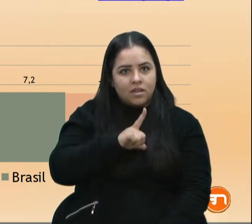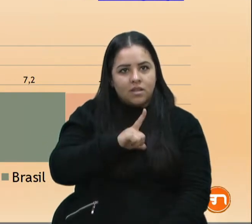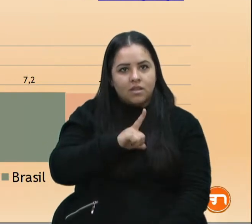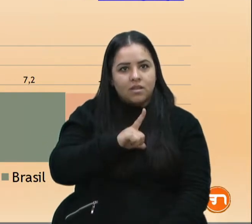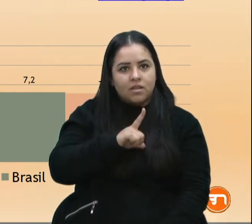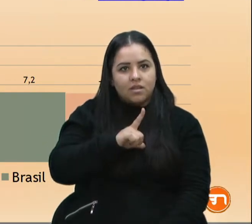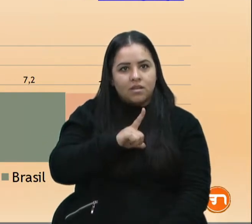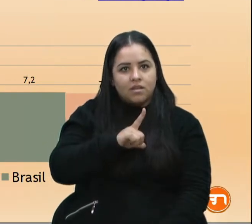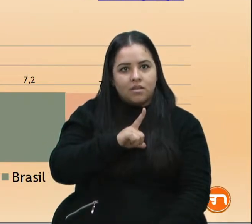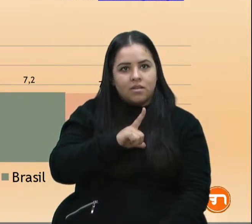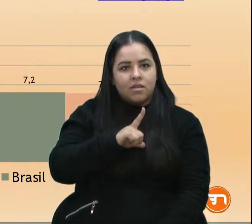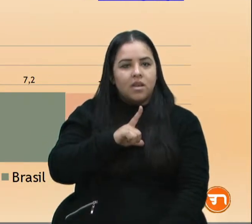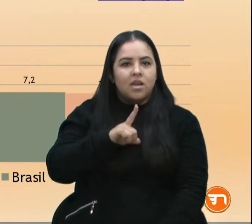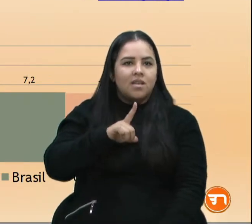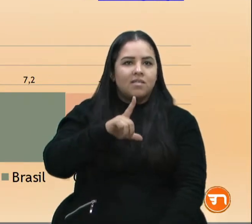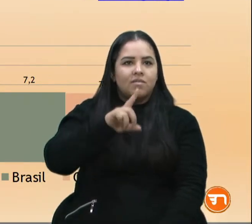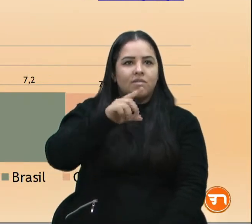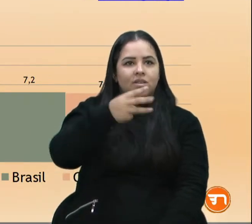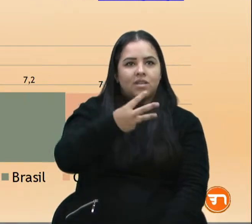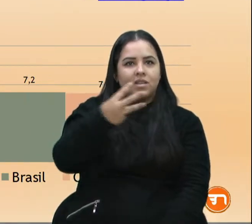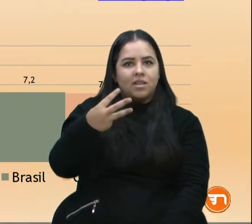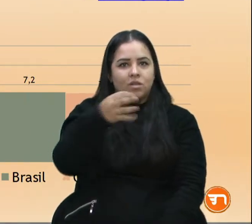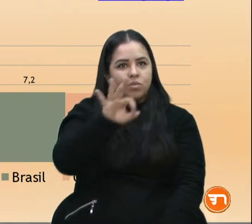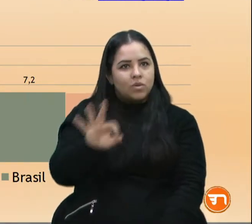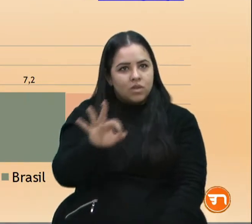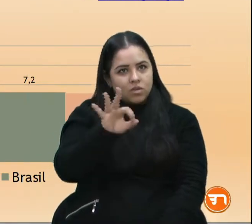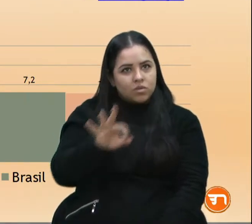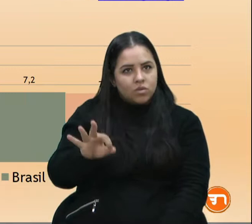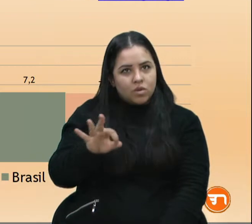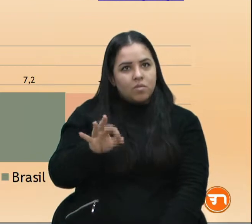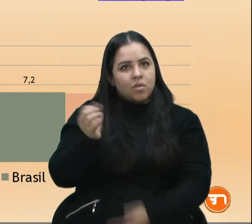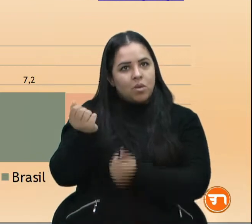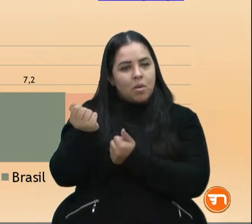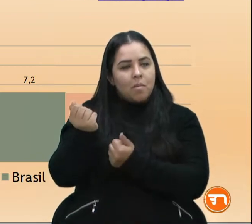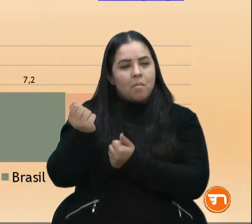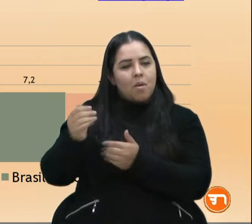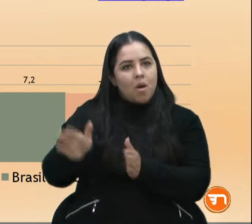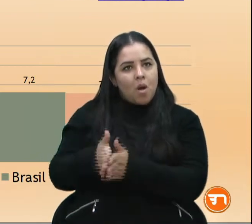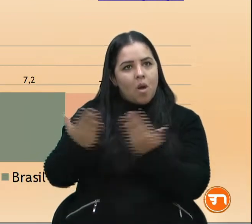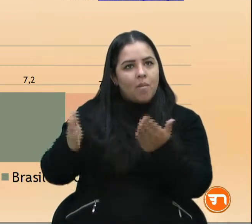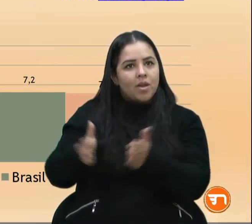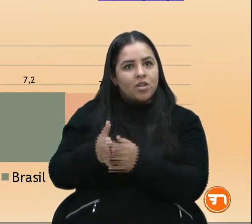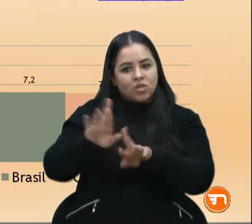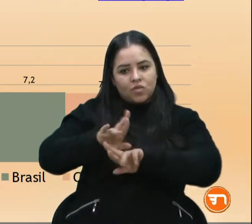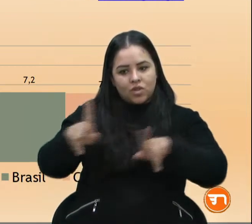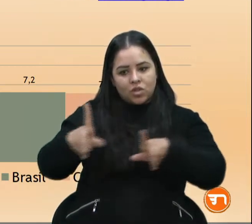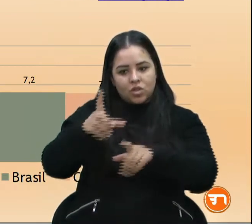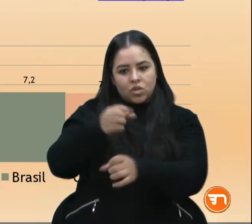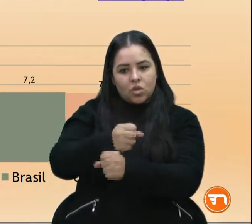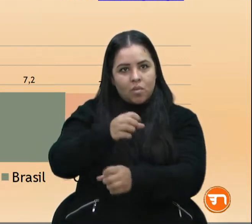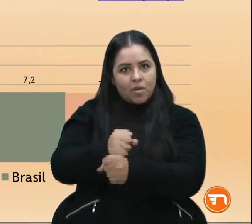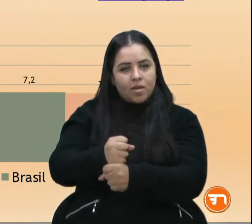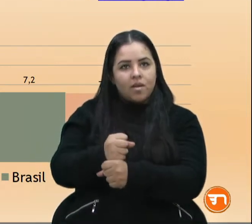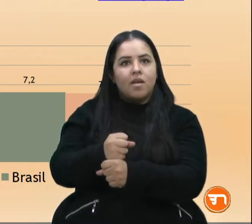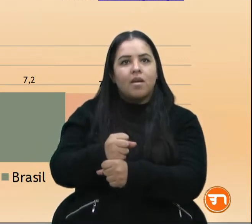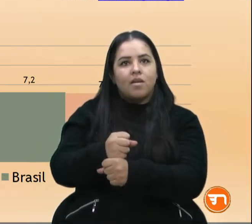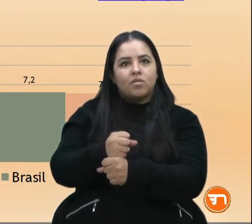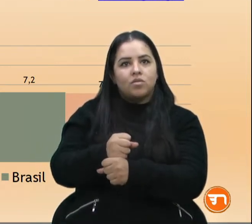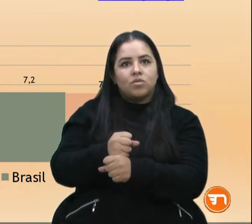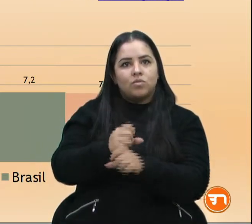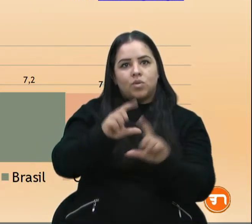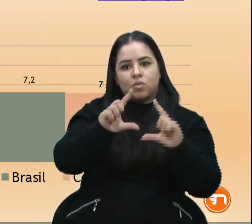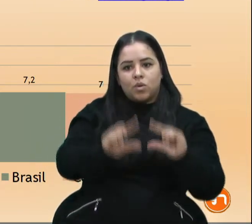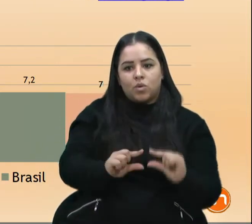beneficia 33% dos mais pobres, essas cotas, né? E a diferença de notas entre mais pobres e mais ricos diminuiu